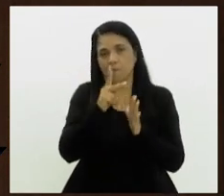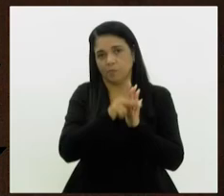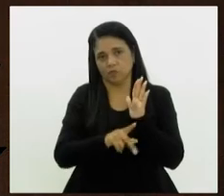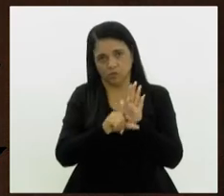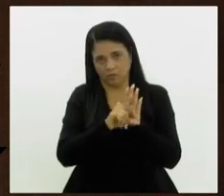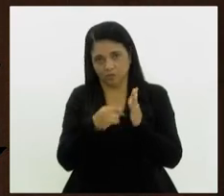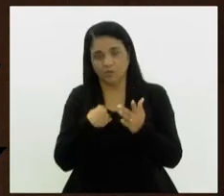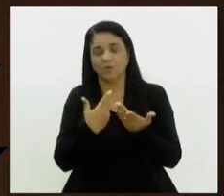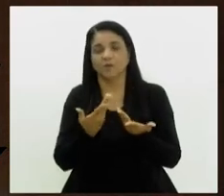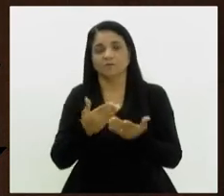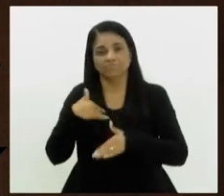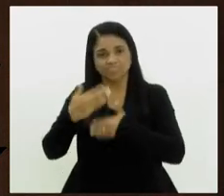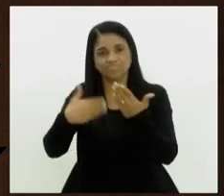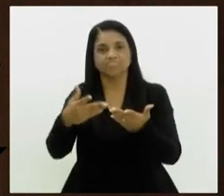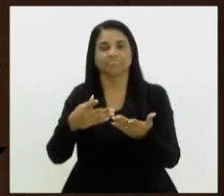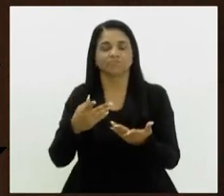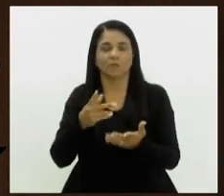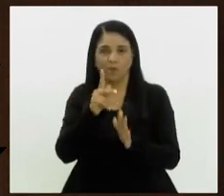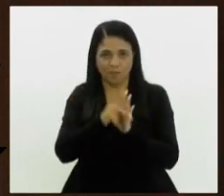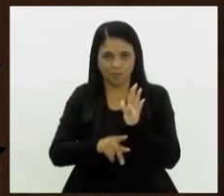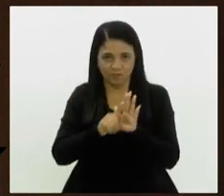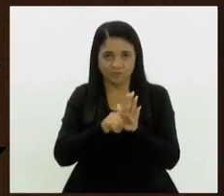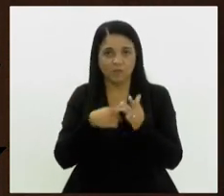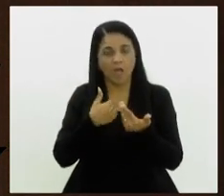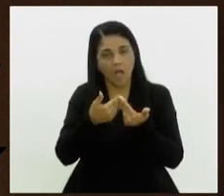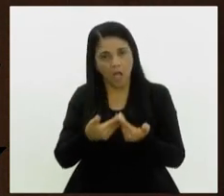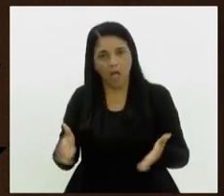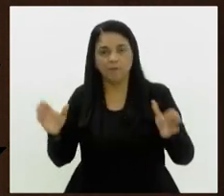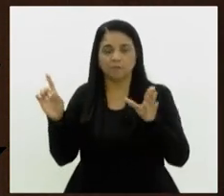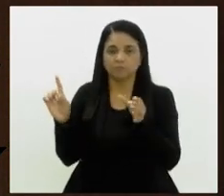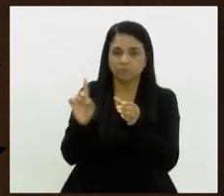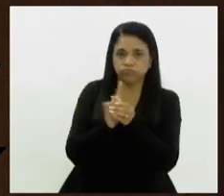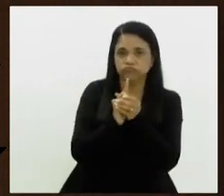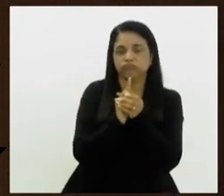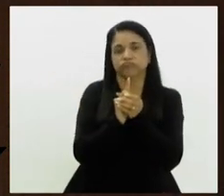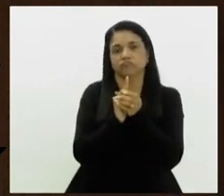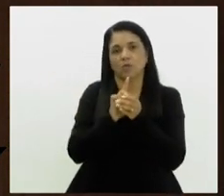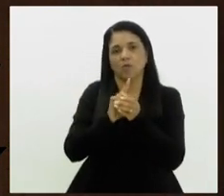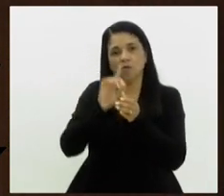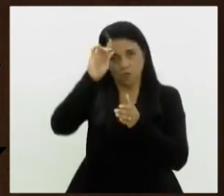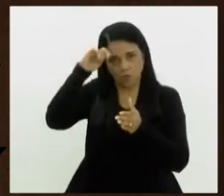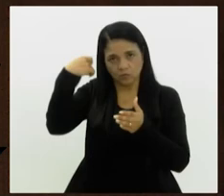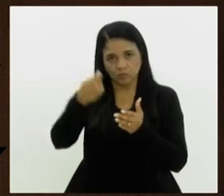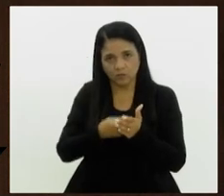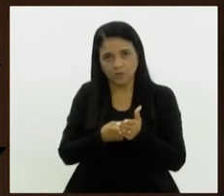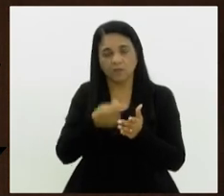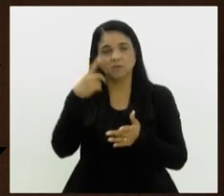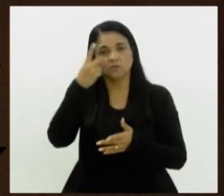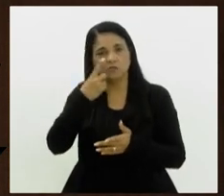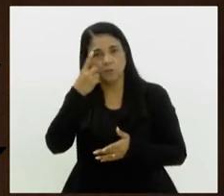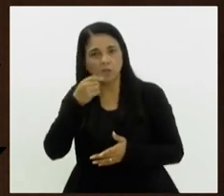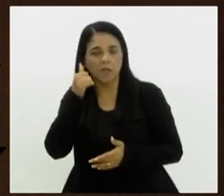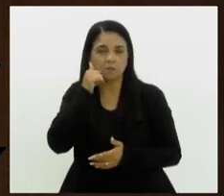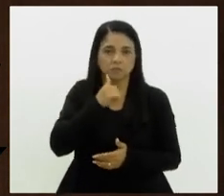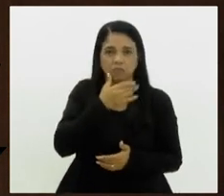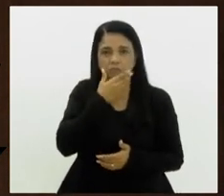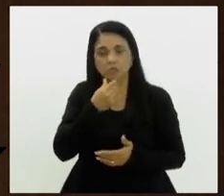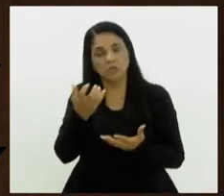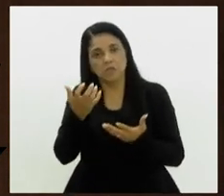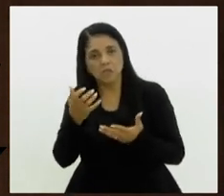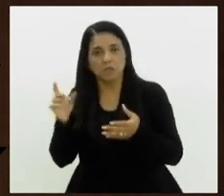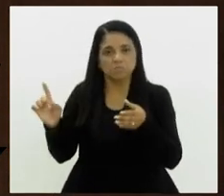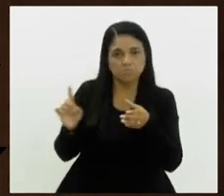E abro também, claro, a coautoria desses e dessas deputadas e de outros que